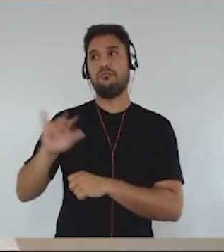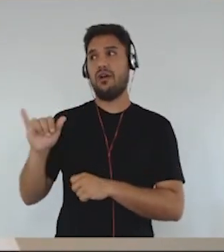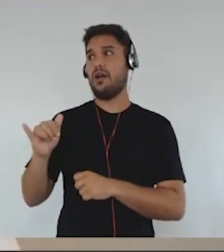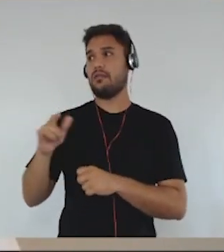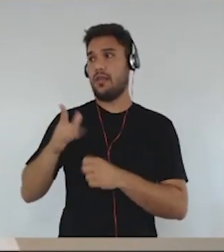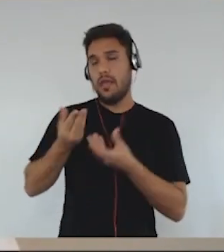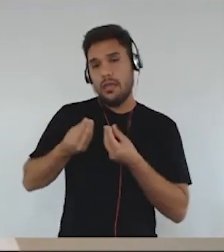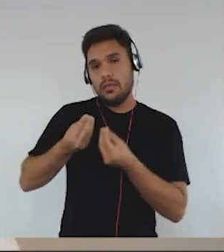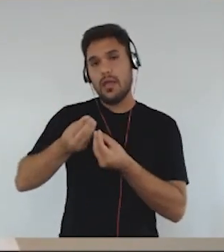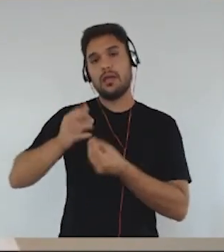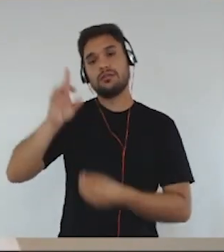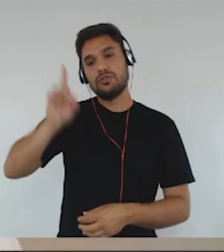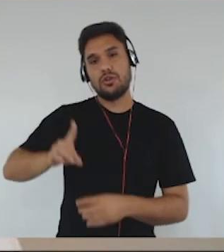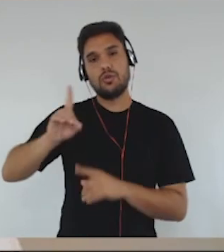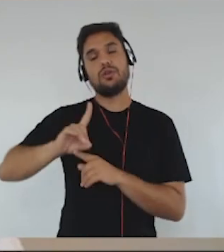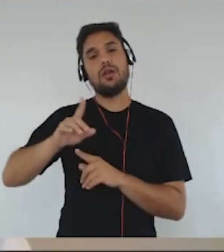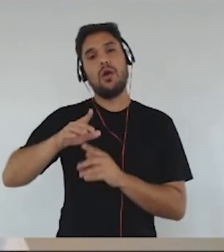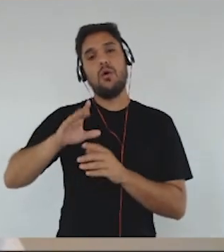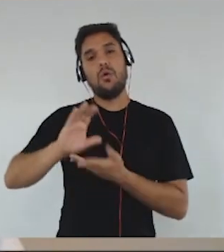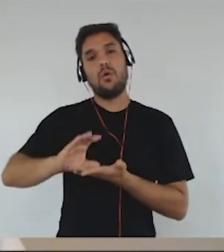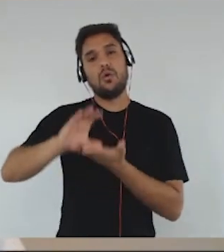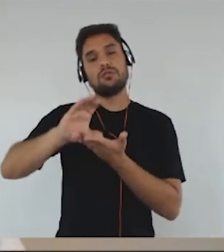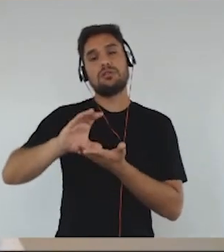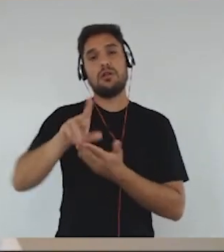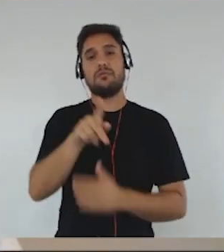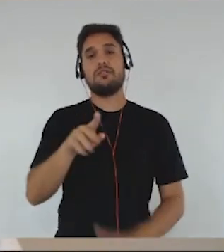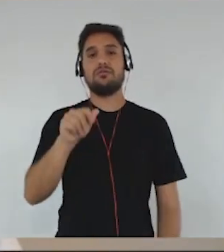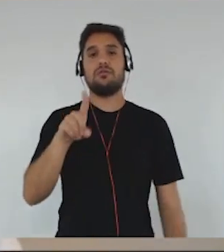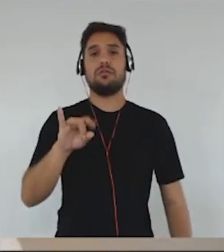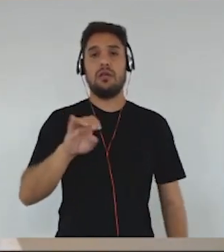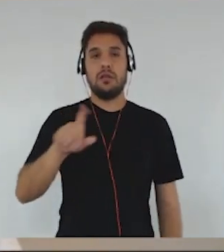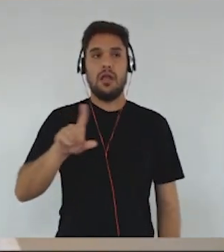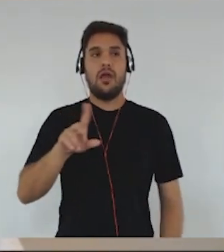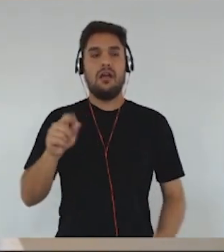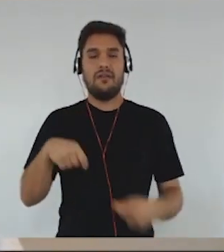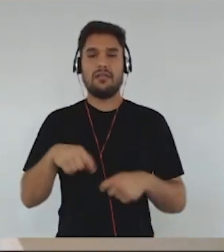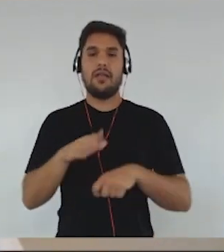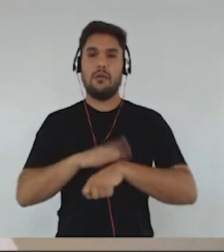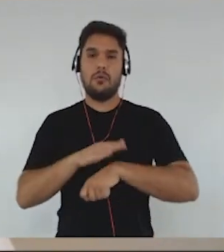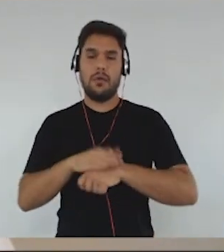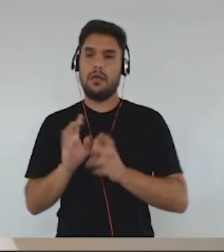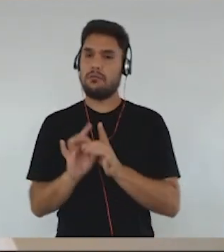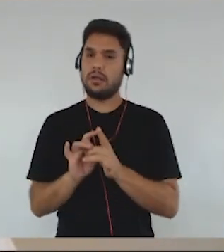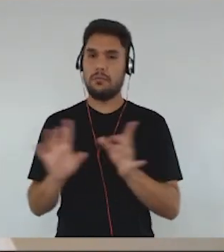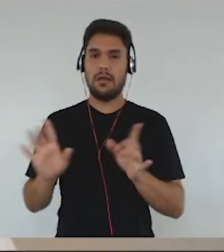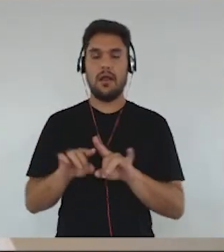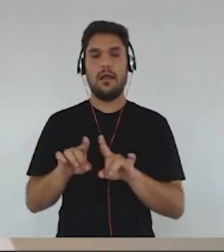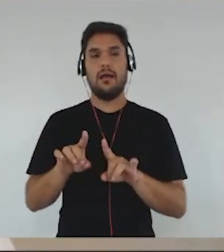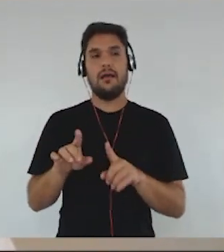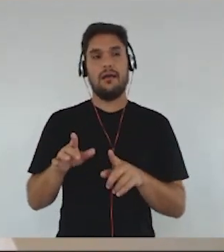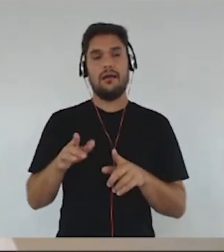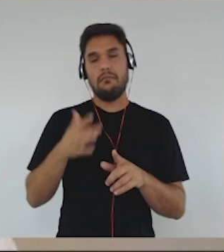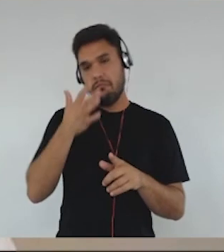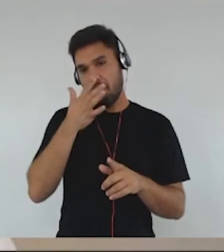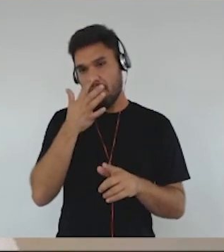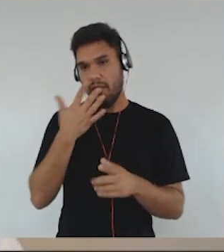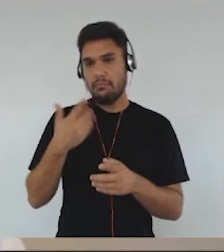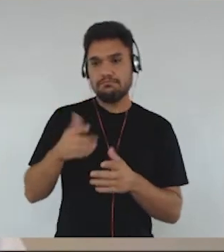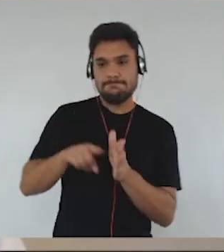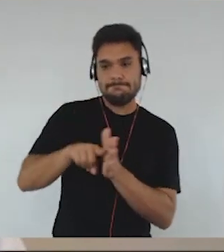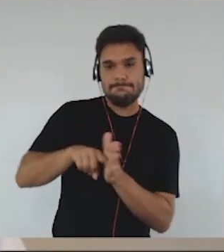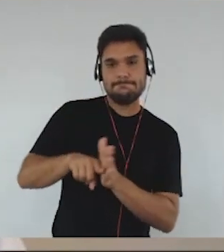de submeter à diretoria do Conselho Federal. O professor Daniel, quem sabe, vai ter oportunidade também de analisar e de ver a